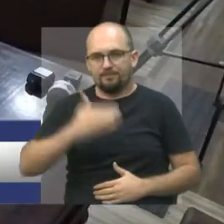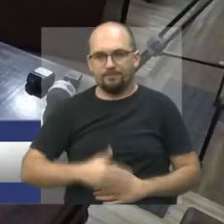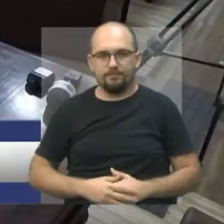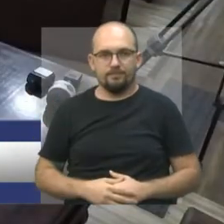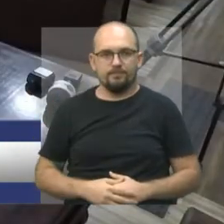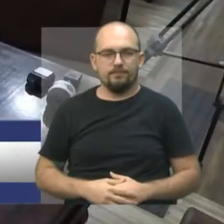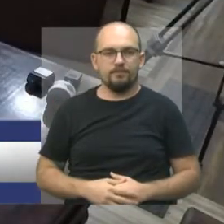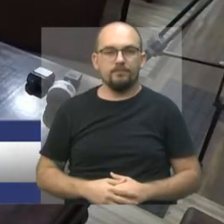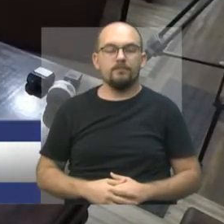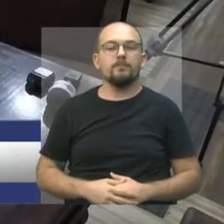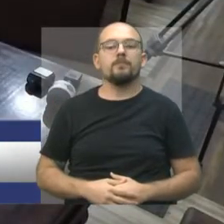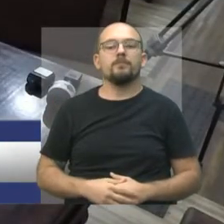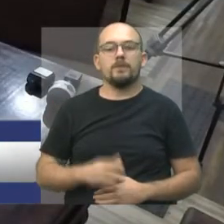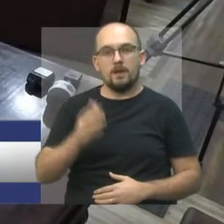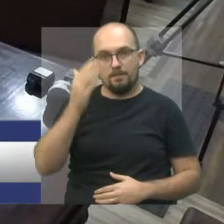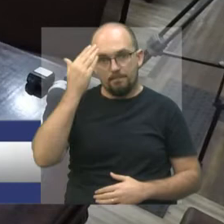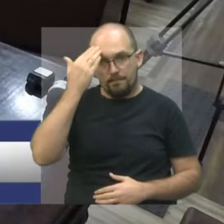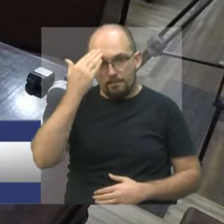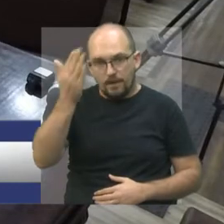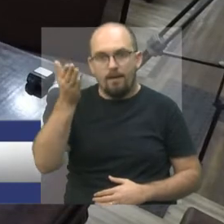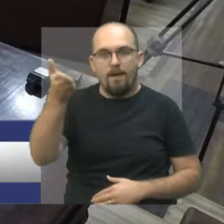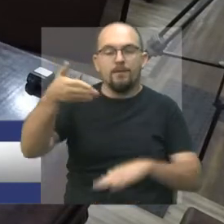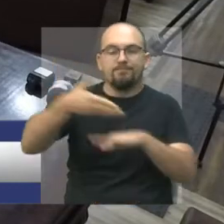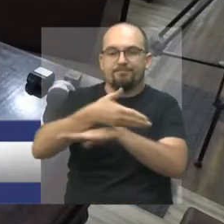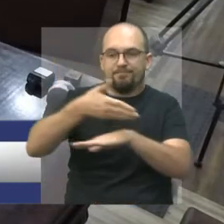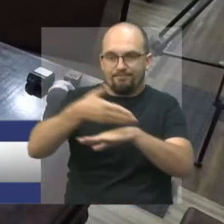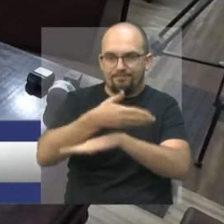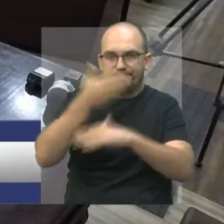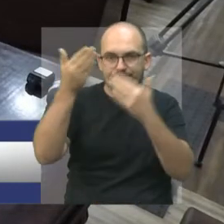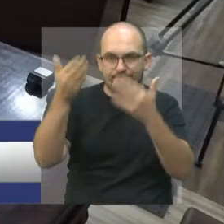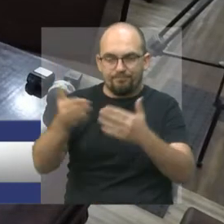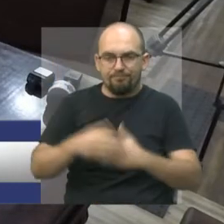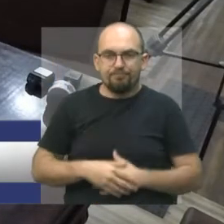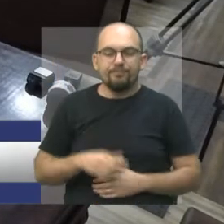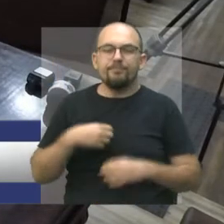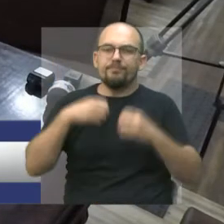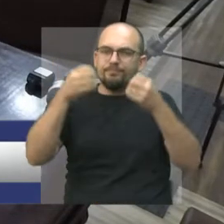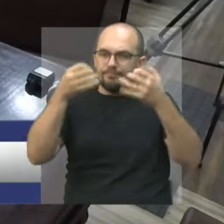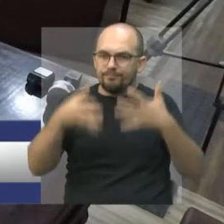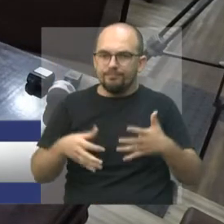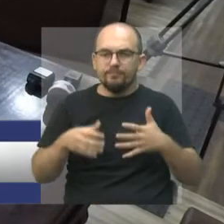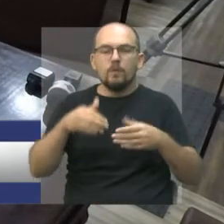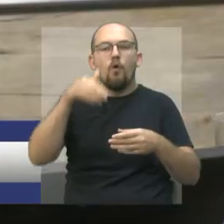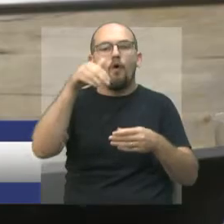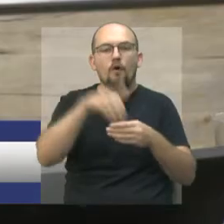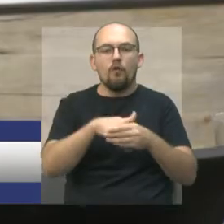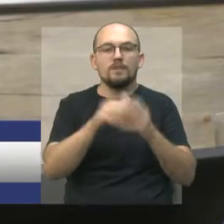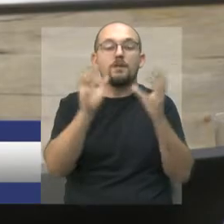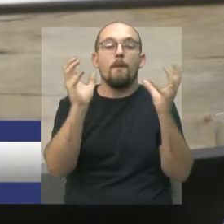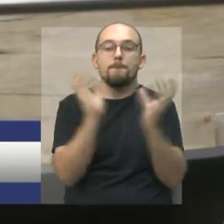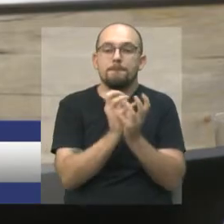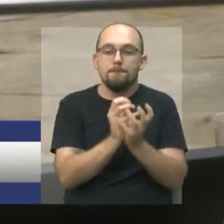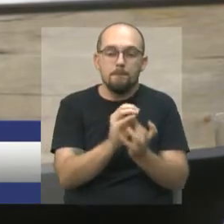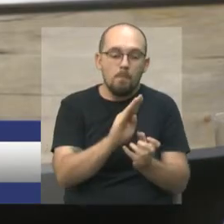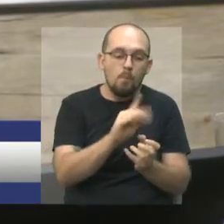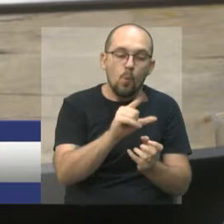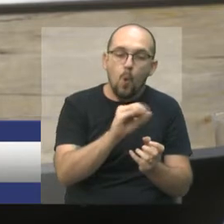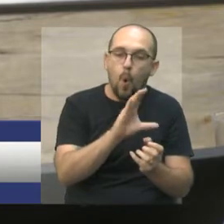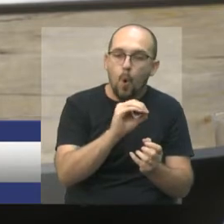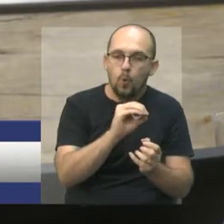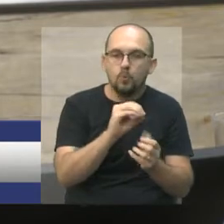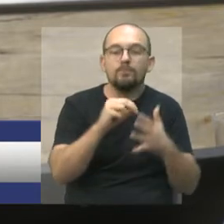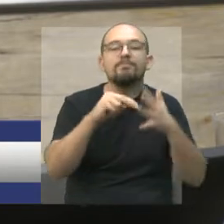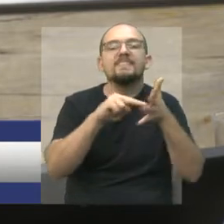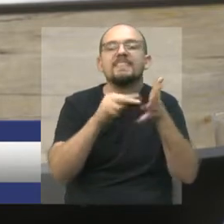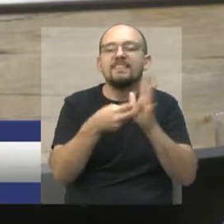Muito obrigado pela sua participação, colaboração. E explicando a questão da votação em bloco, é o seguinte, é a votação de todas